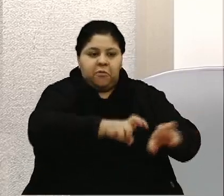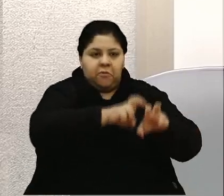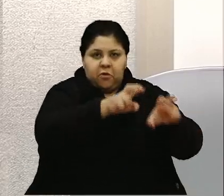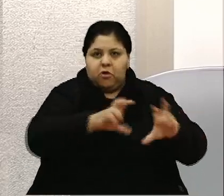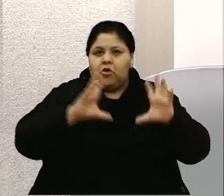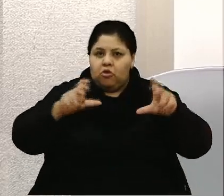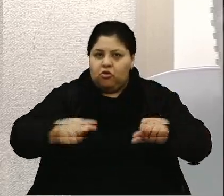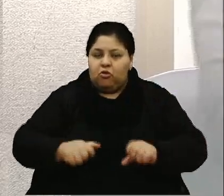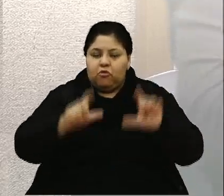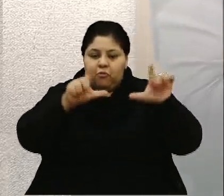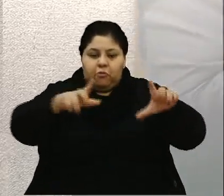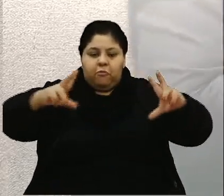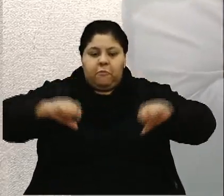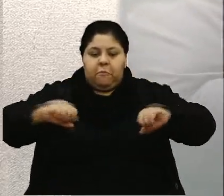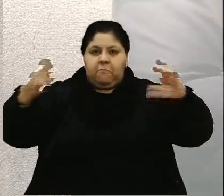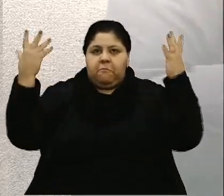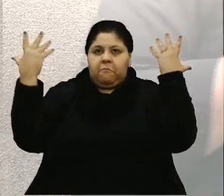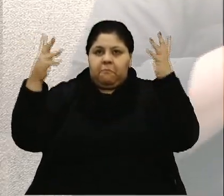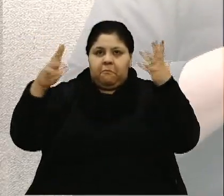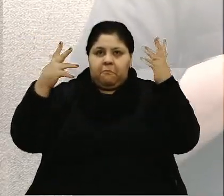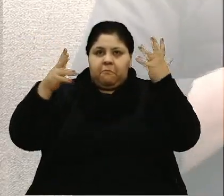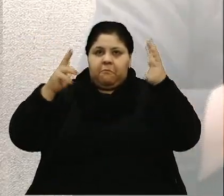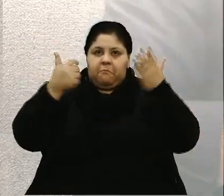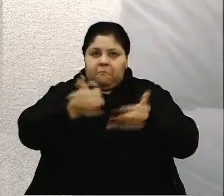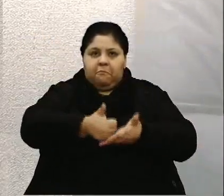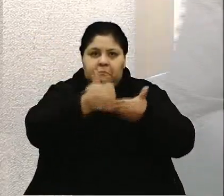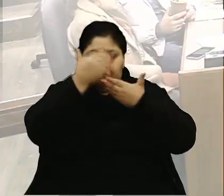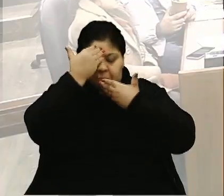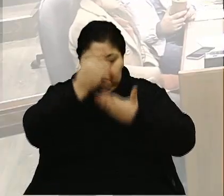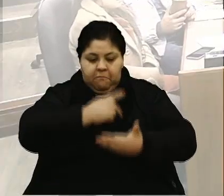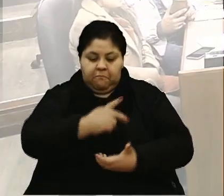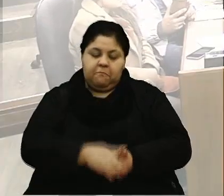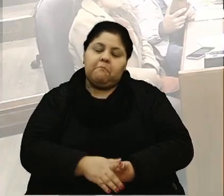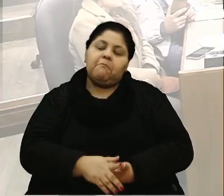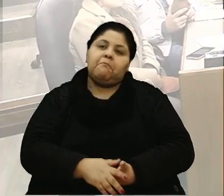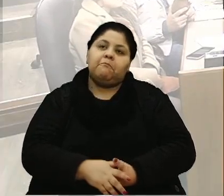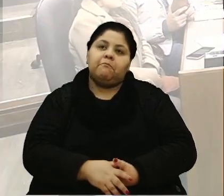merece. Parabéns a vocês, conte sempre comigo. Obrigado, presidente. Declaração de voto, vereador Lucas Dil.